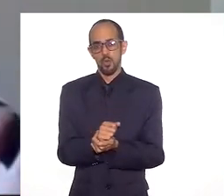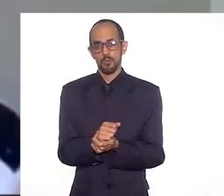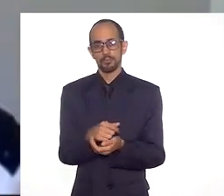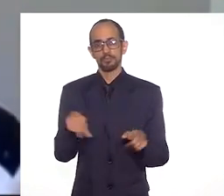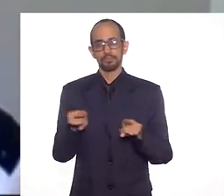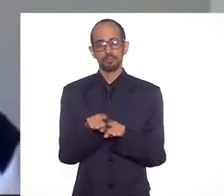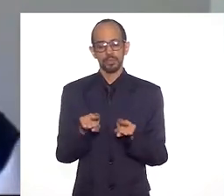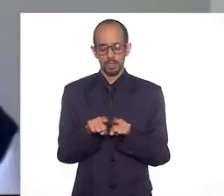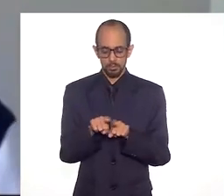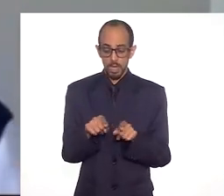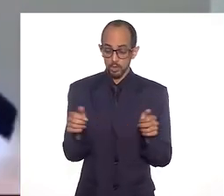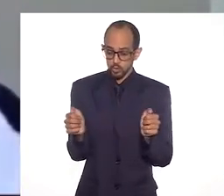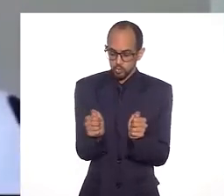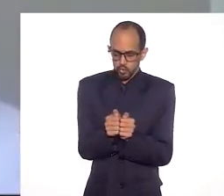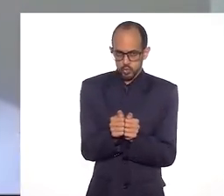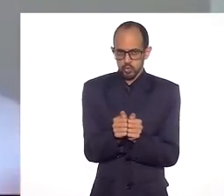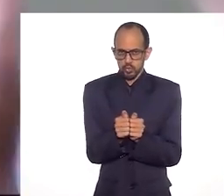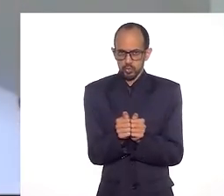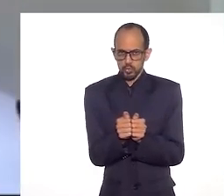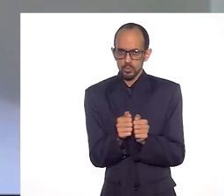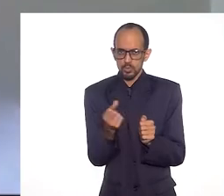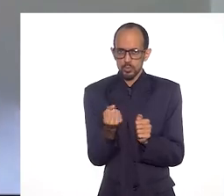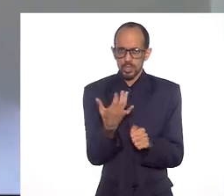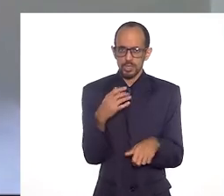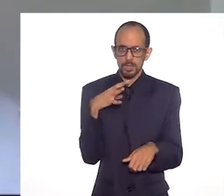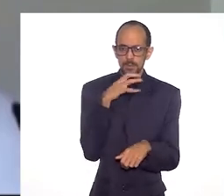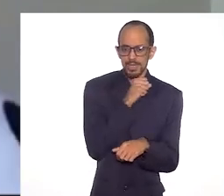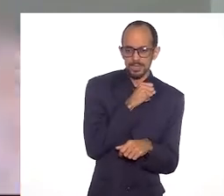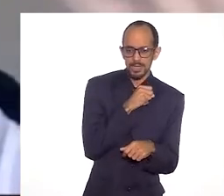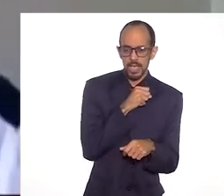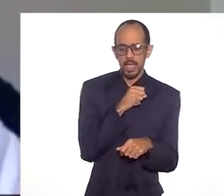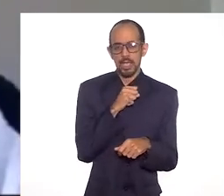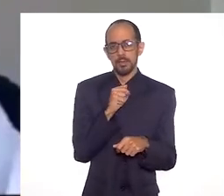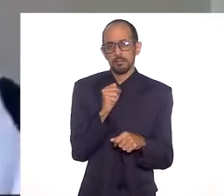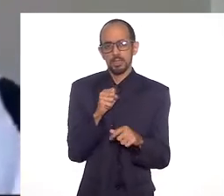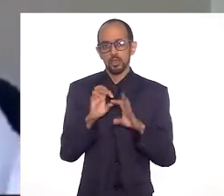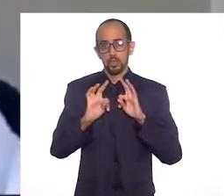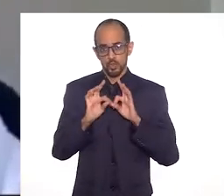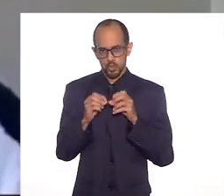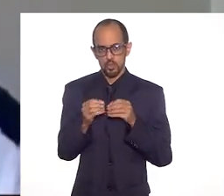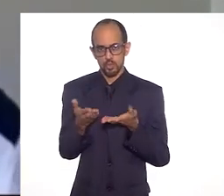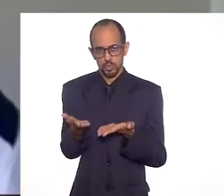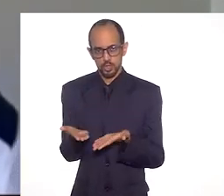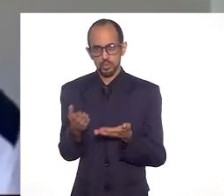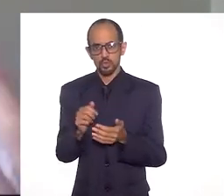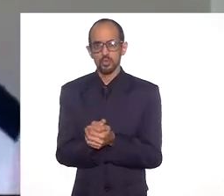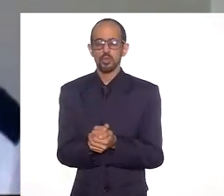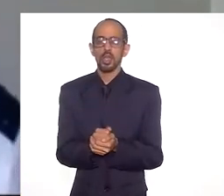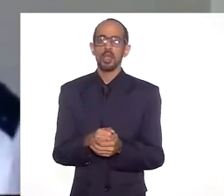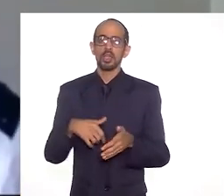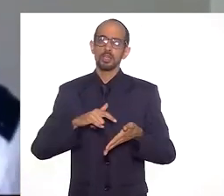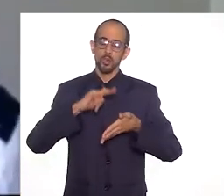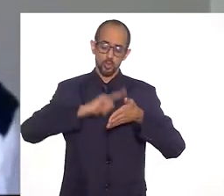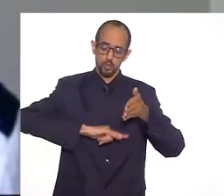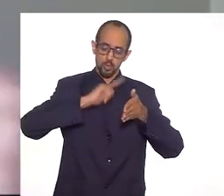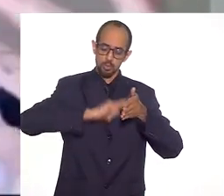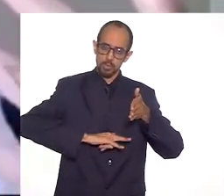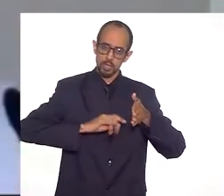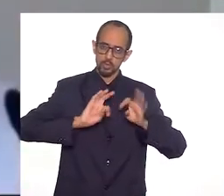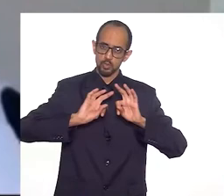você. E nesse paralelo, a gente olhando essas chamadas públicas e tendo essas discussões de será que todas